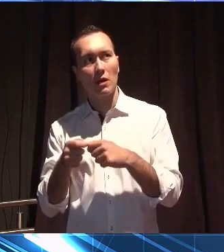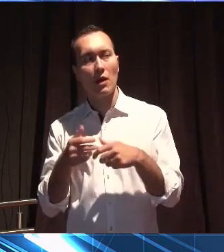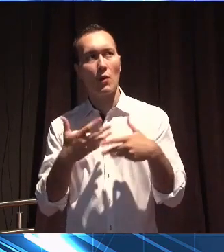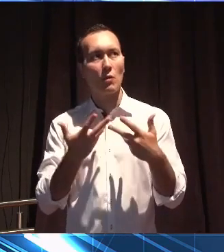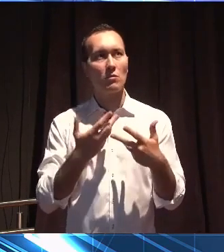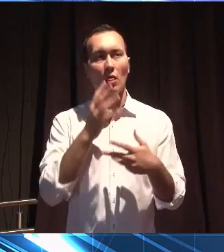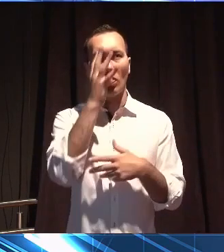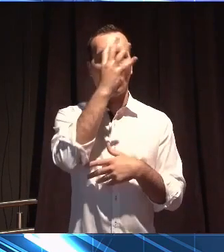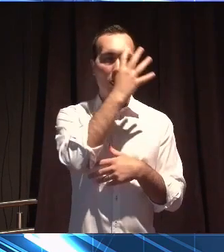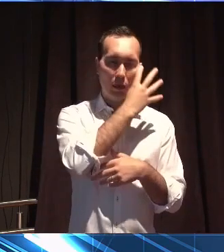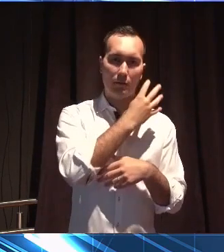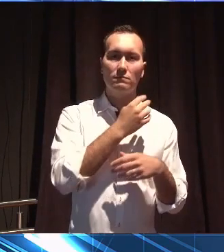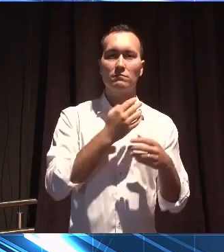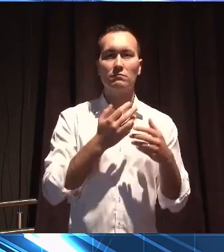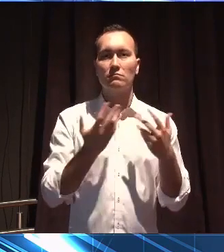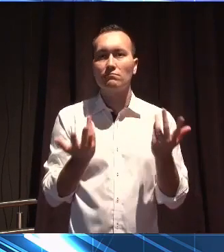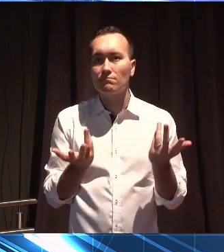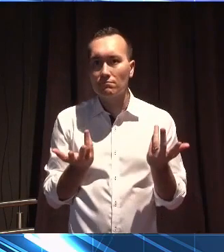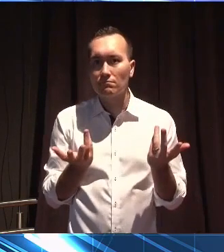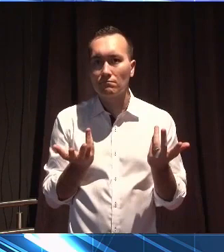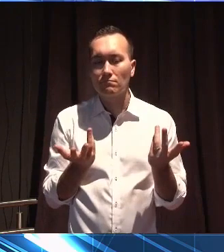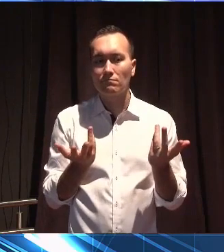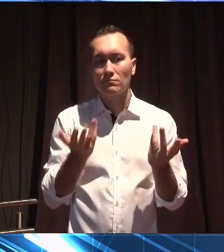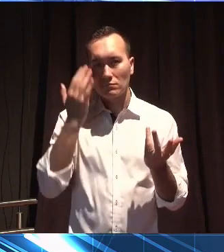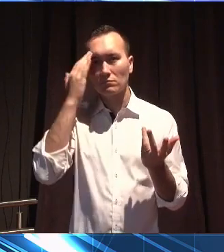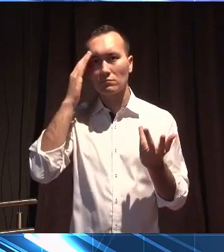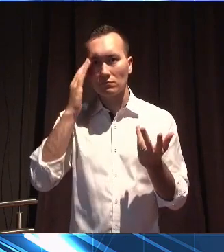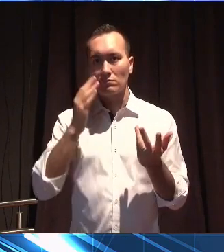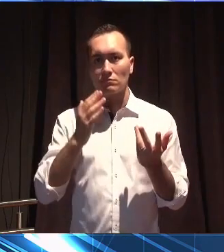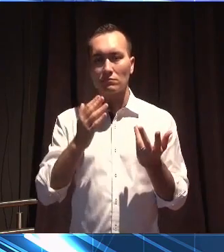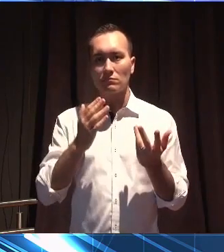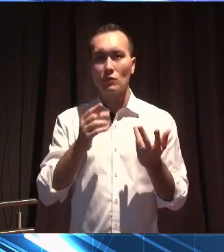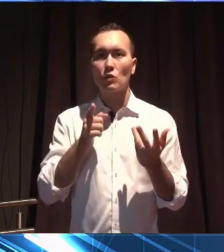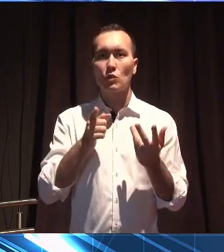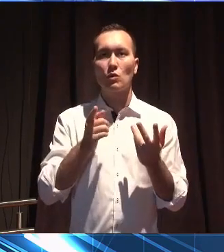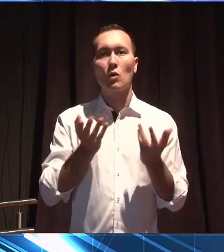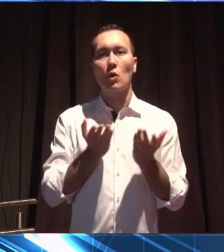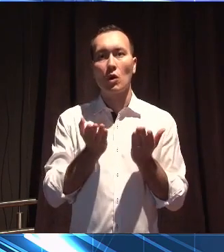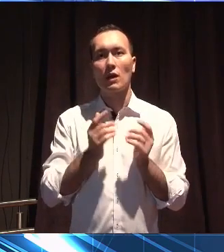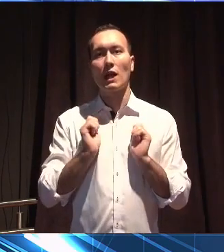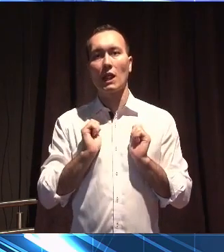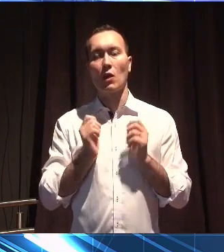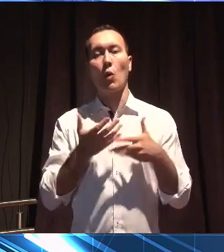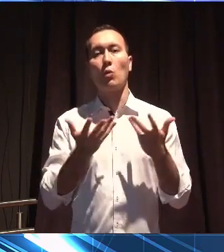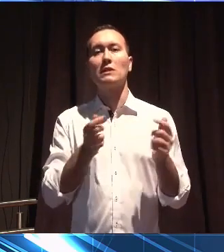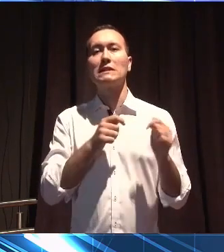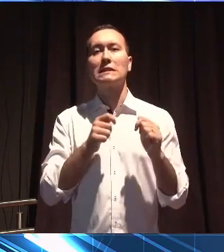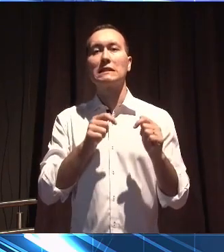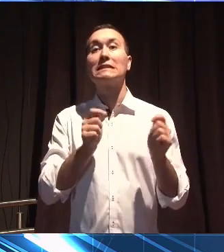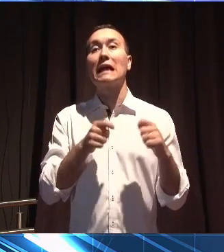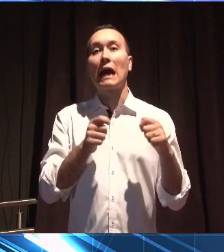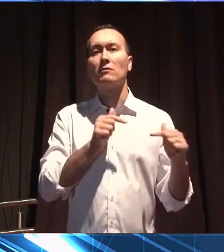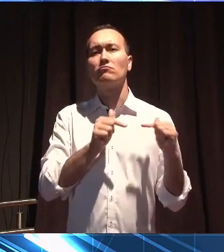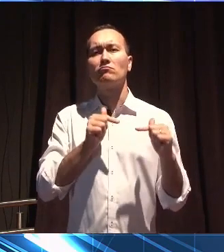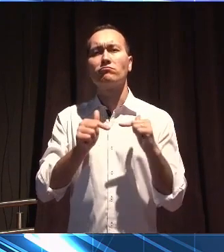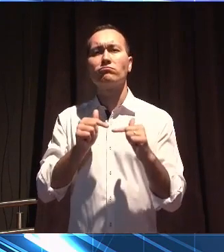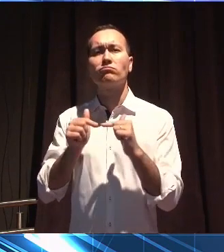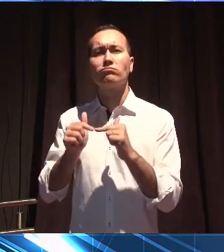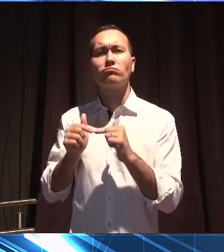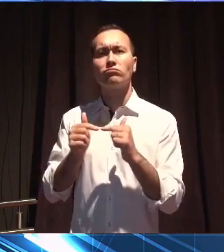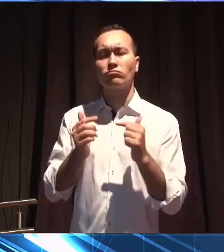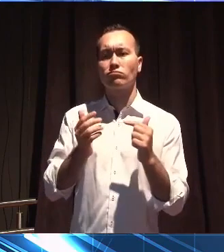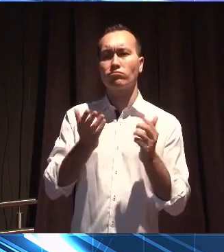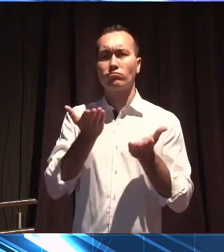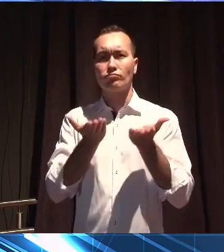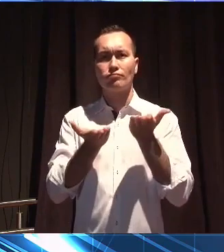de um método Pomodoro, que tu deixa ali o timer pegando, para tu começar a trabalhar com algo que vai simplesmente falar que tu realmente precisa dar um